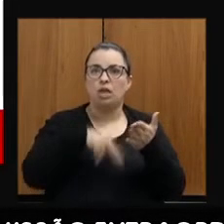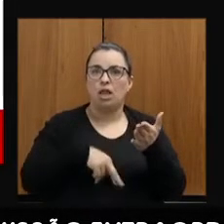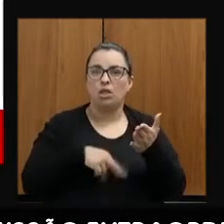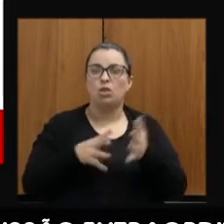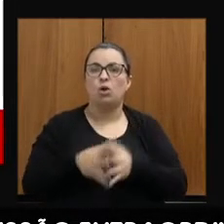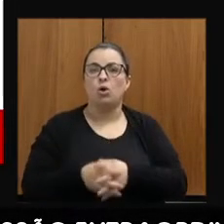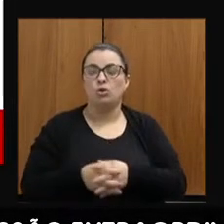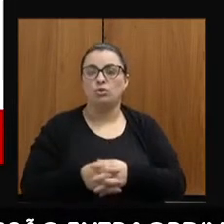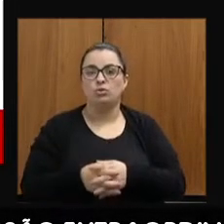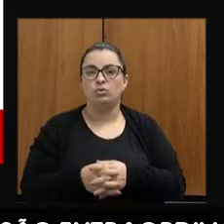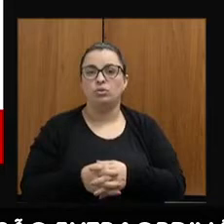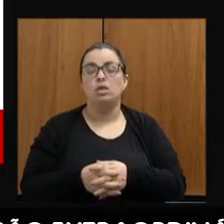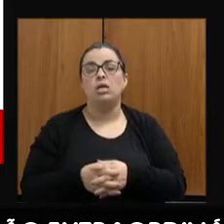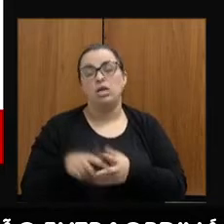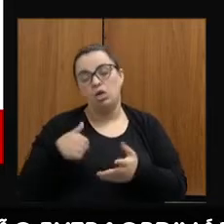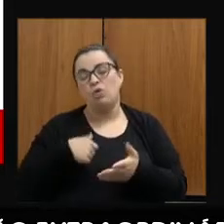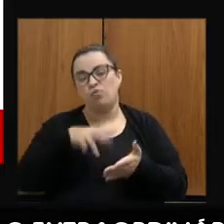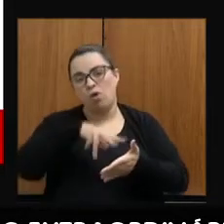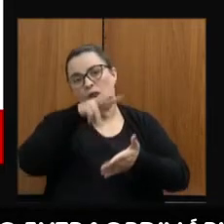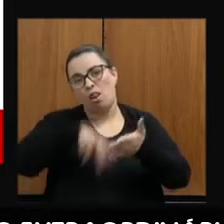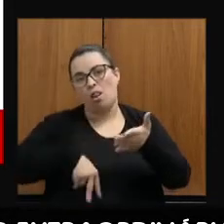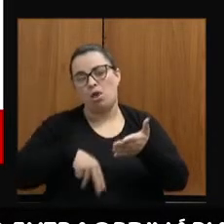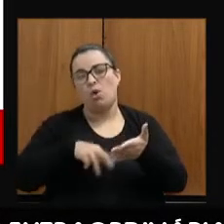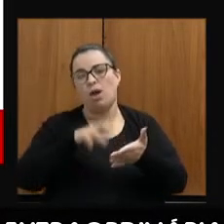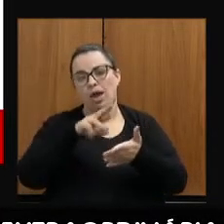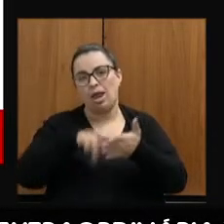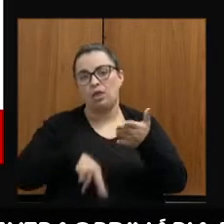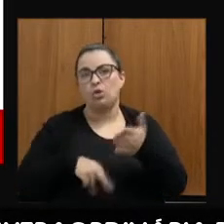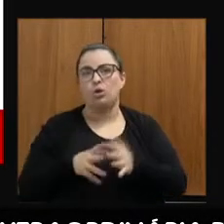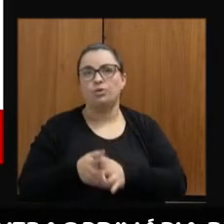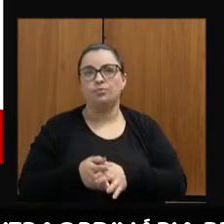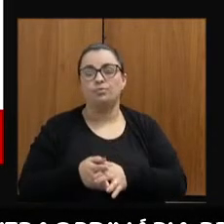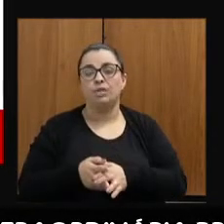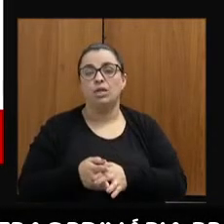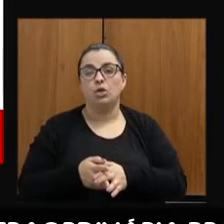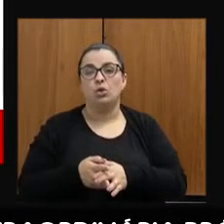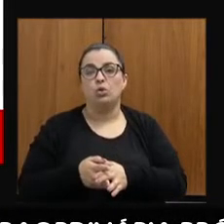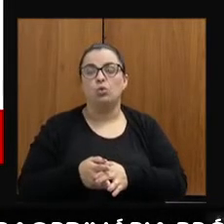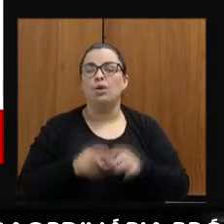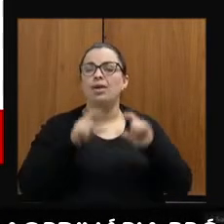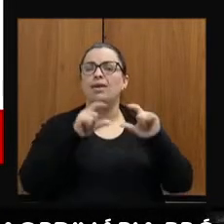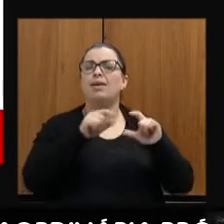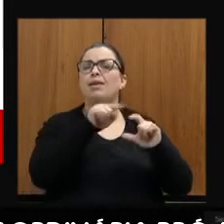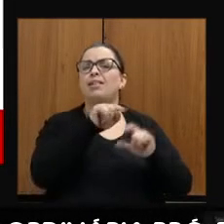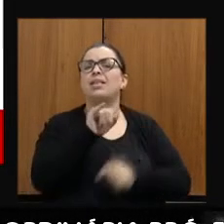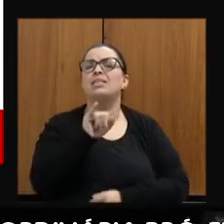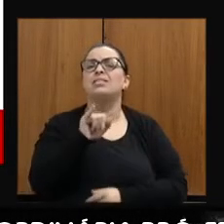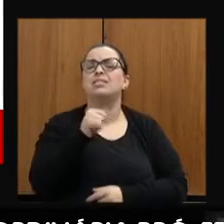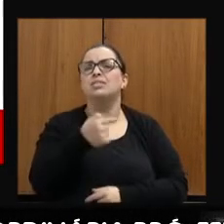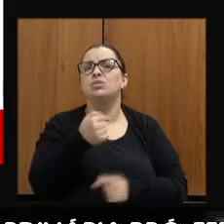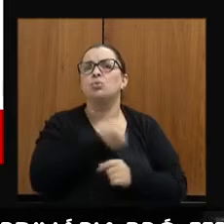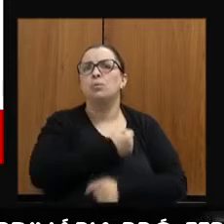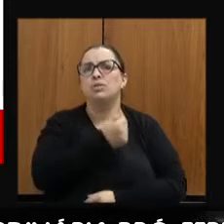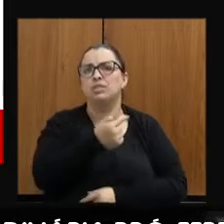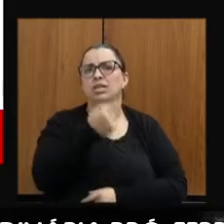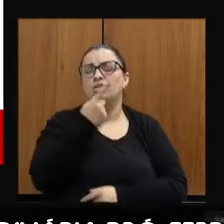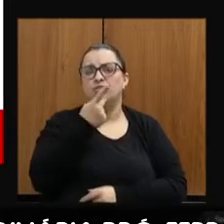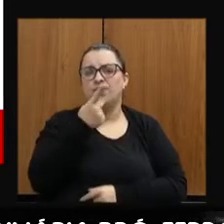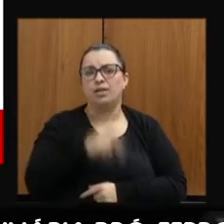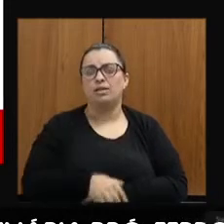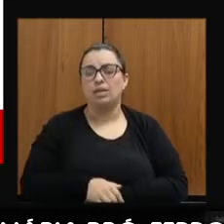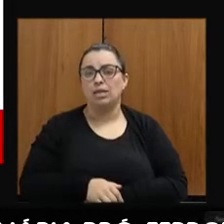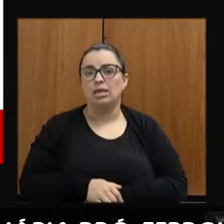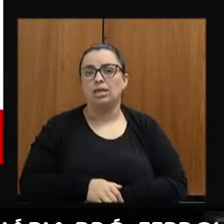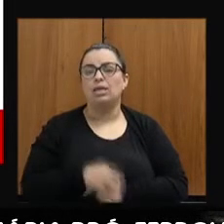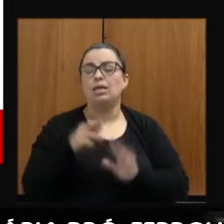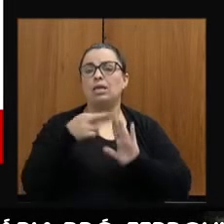e eu tomo a liberdade ler que diz no item 7 que fala quanto é o primeiro critério